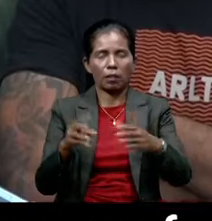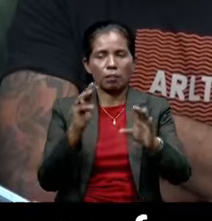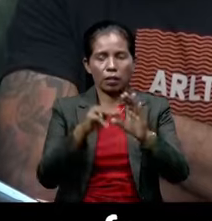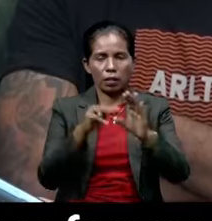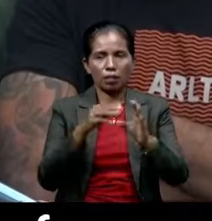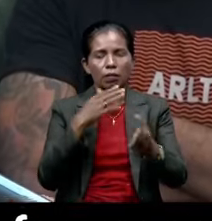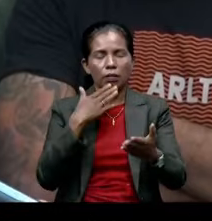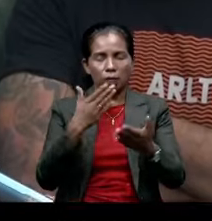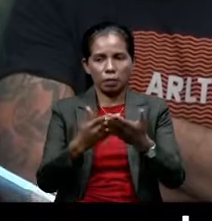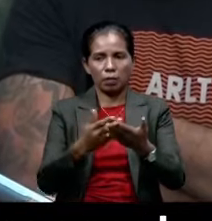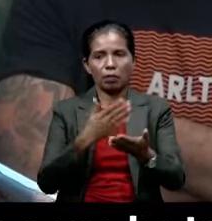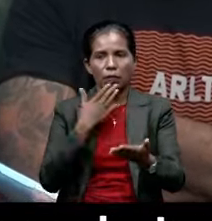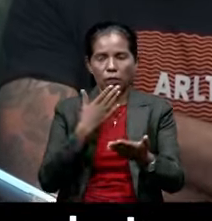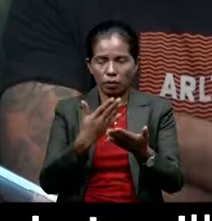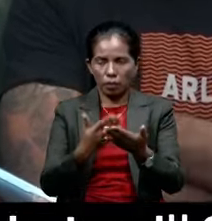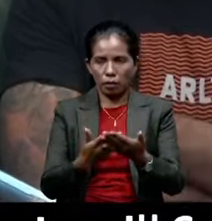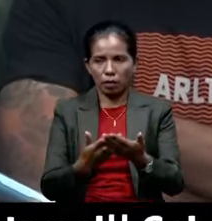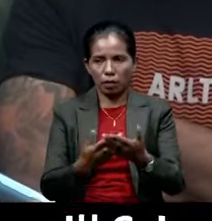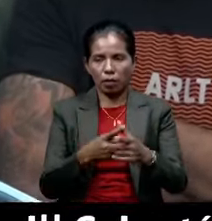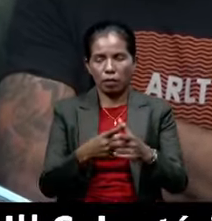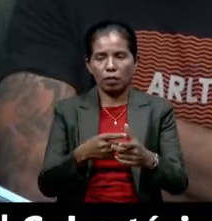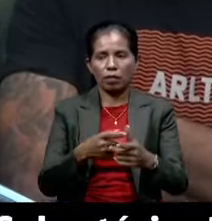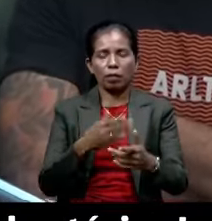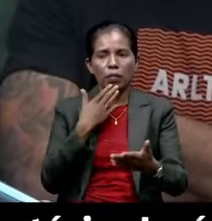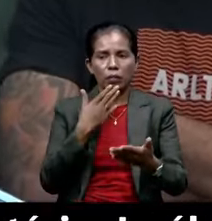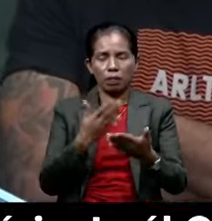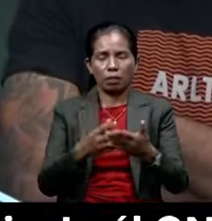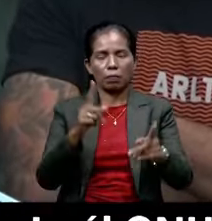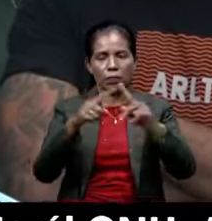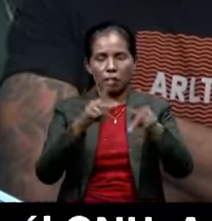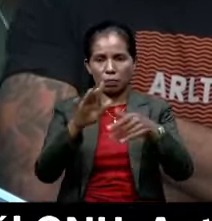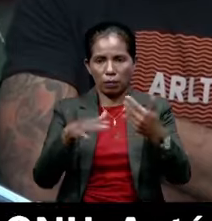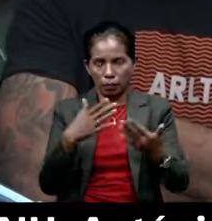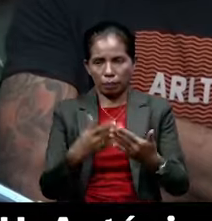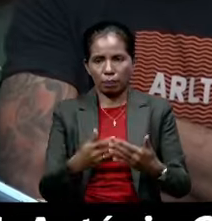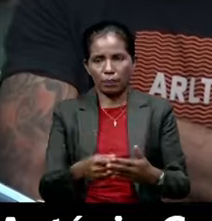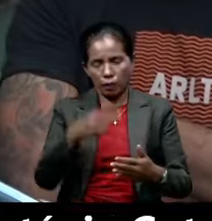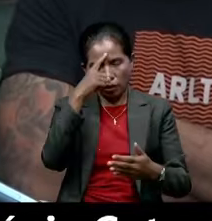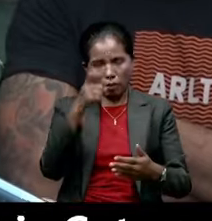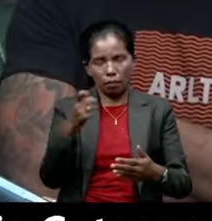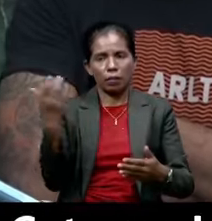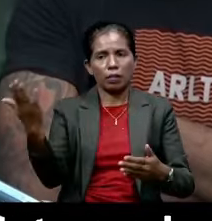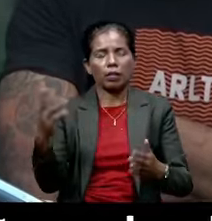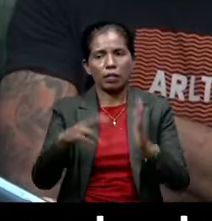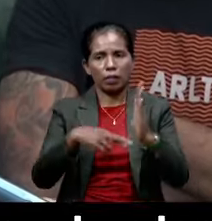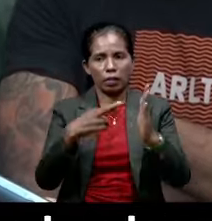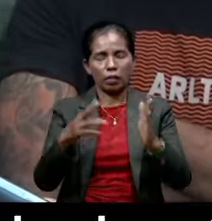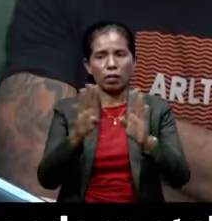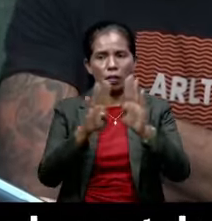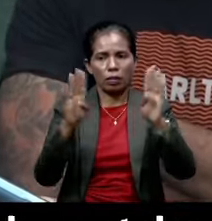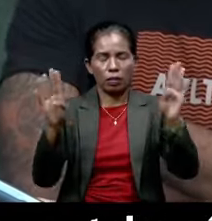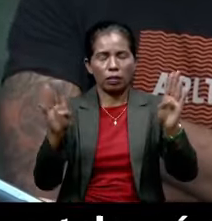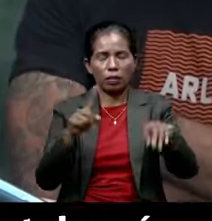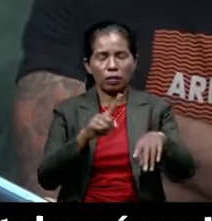mercado nga bimak saudável e siguro ba ema hototo. Tambah agora sira ya regras ahu loke o 5